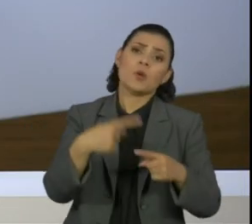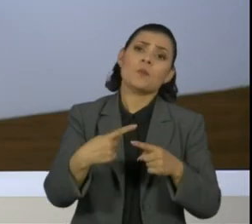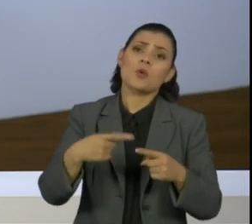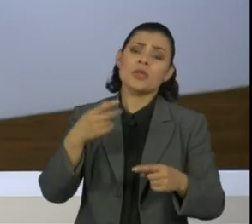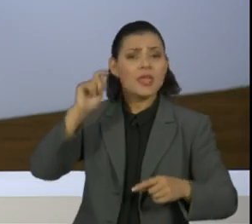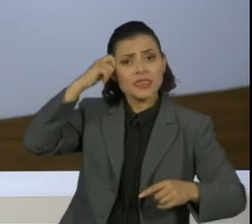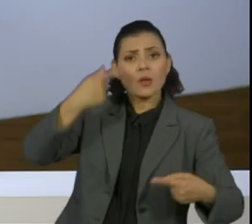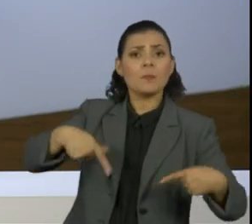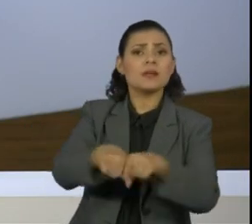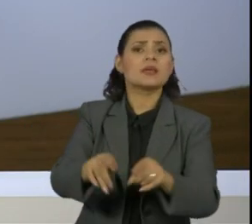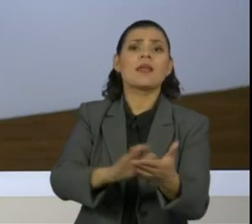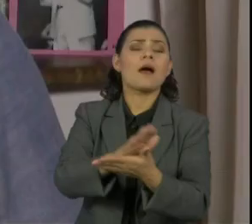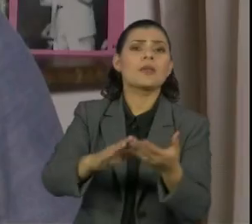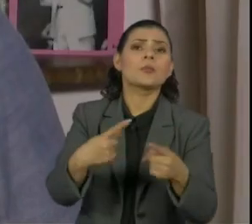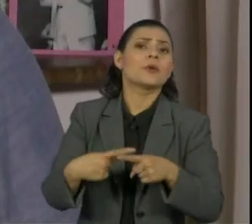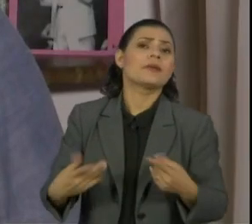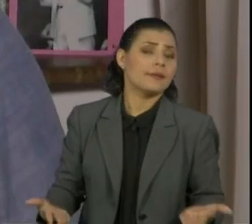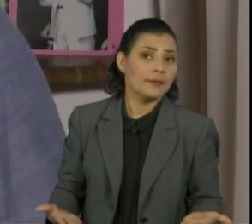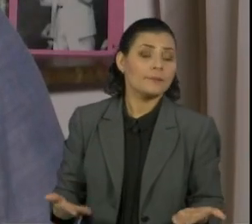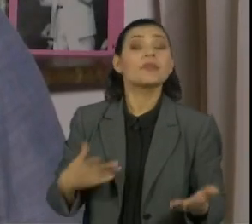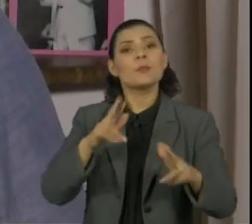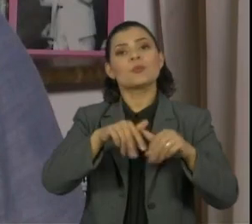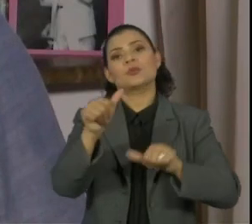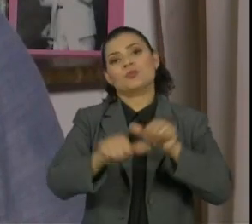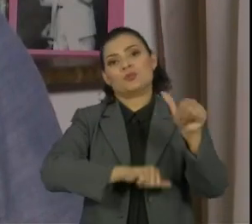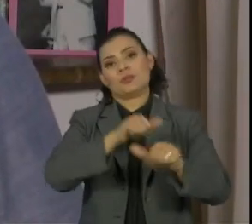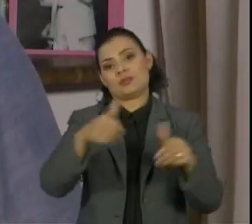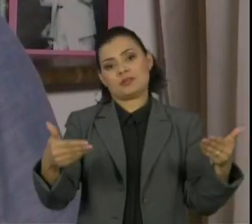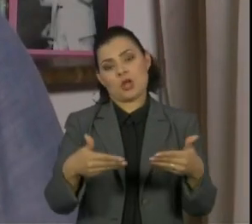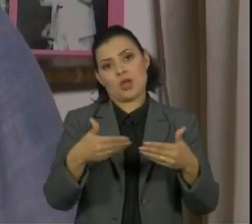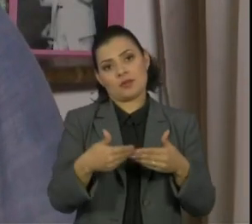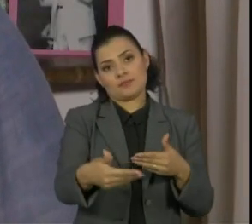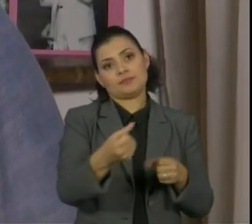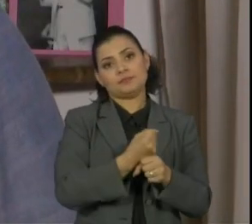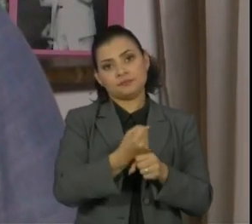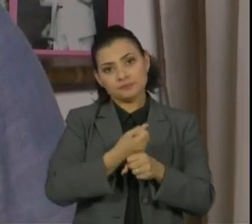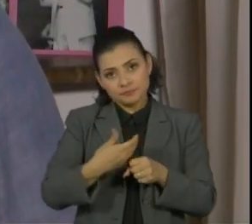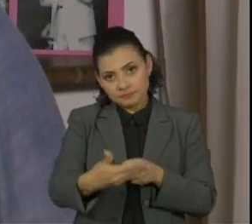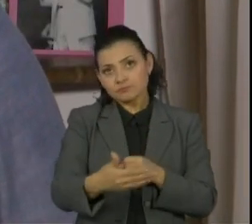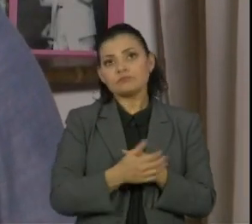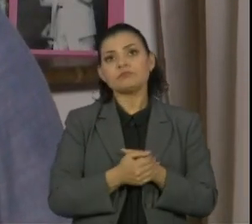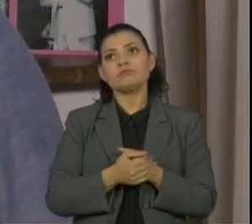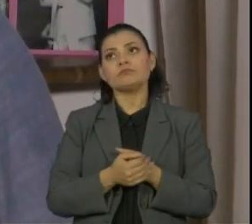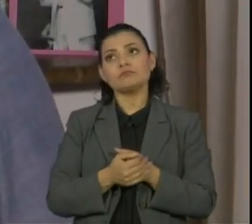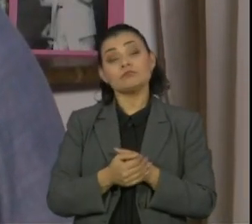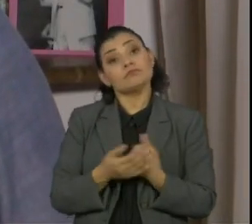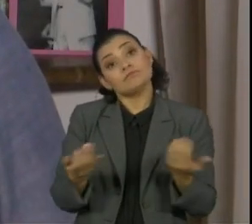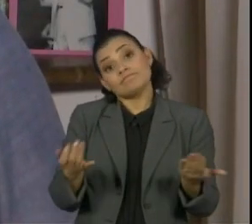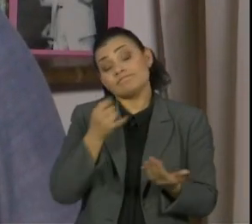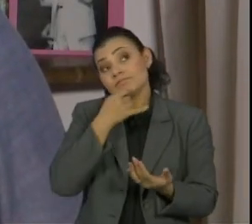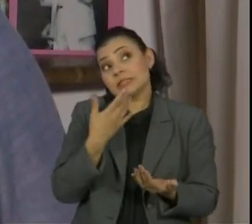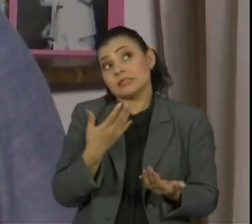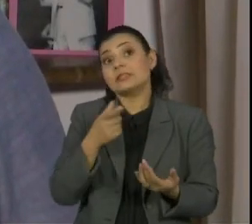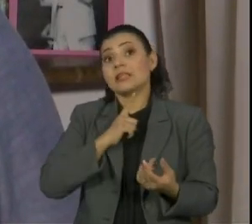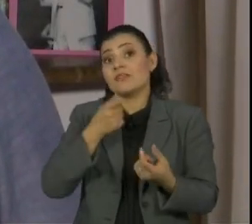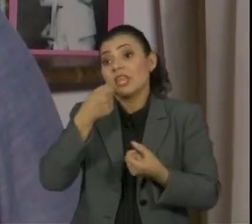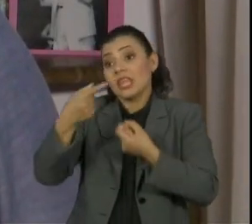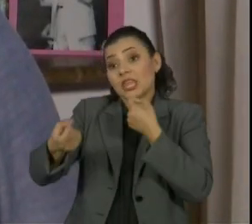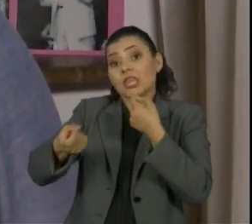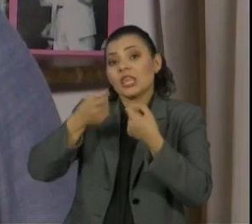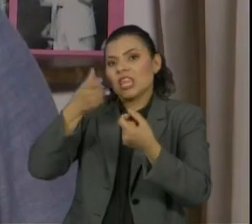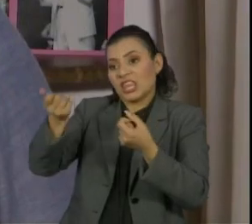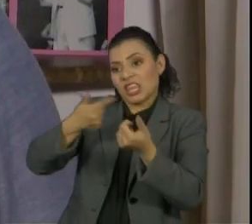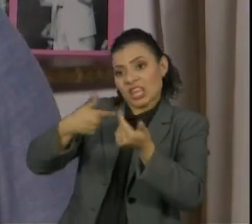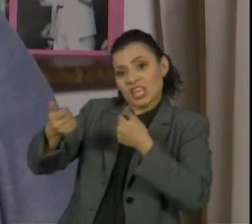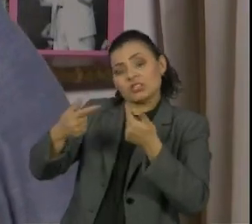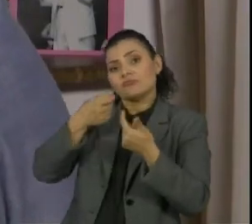negro na parceria? E nós fizemos uma mudança para esse ano. Enfim, ouvimos a crítica e acho que